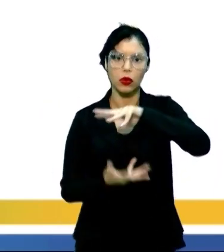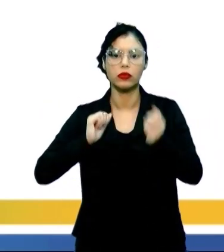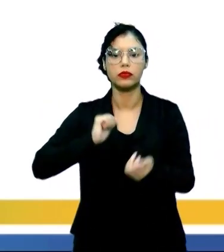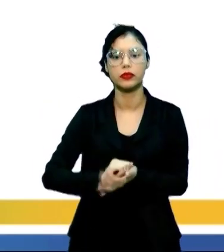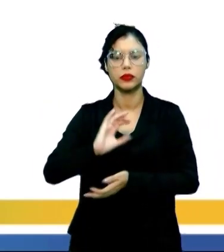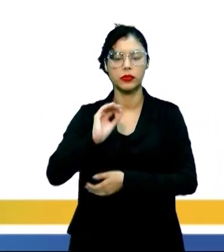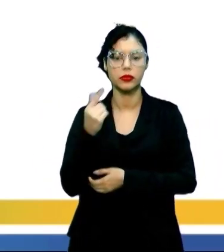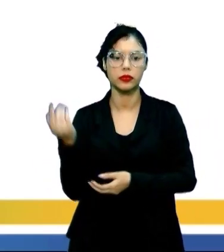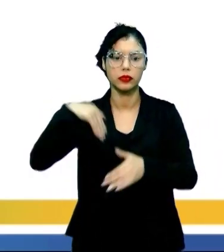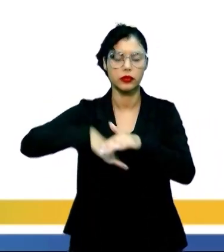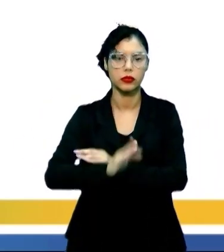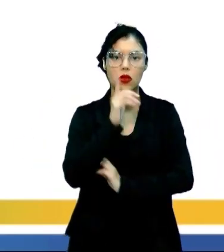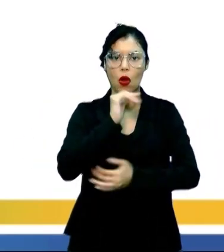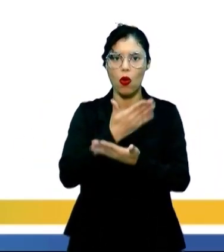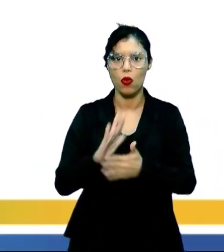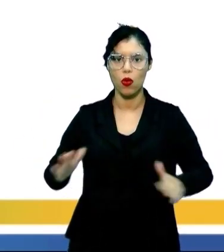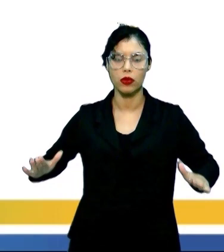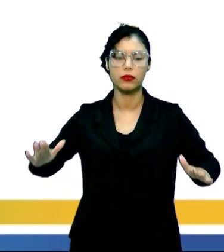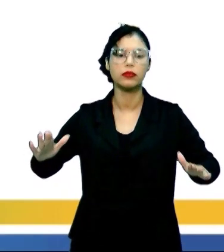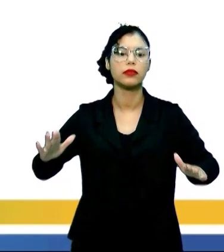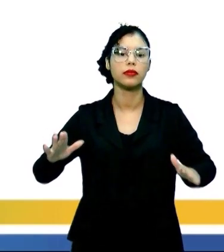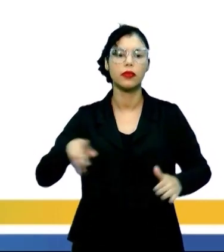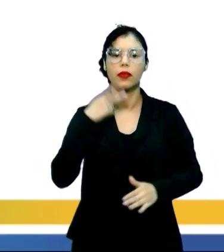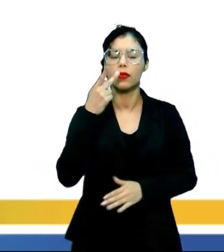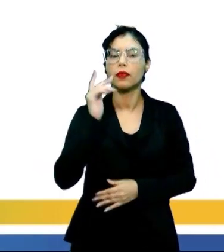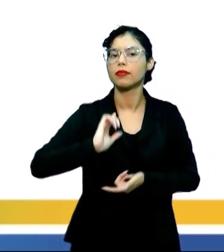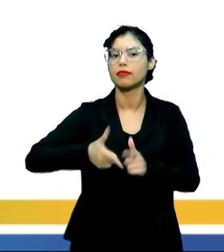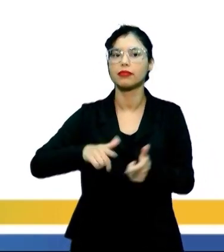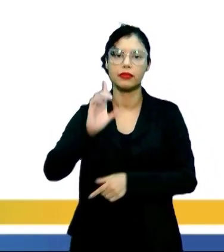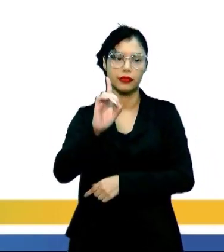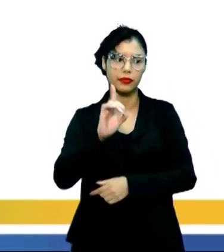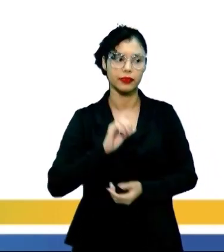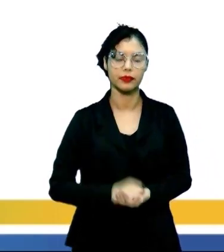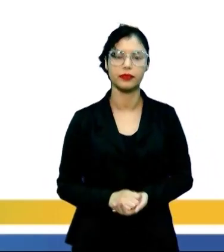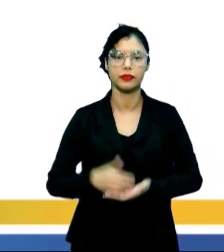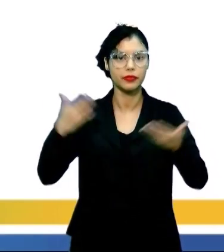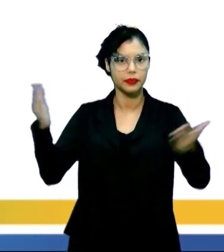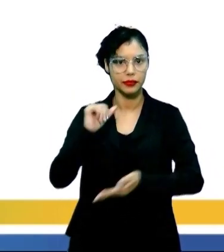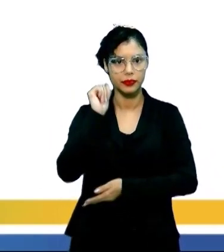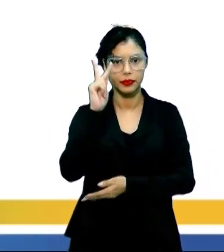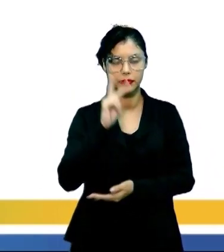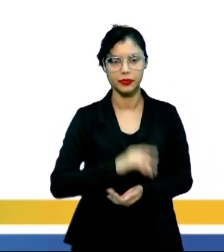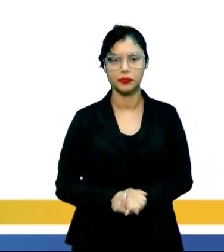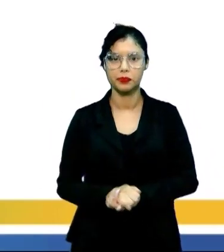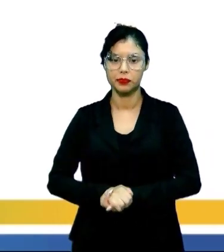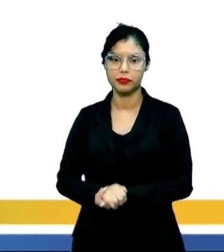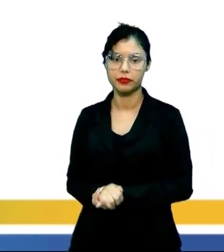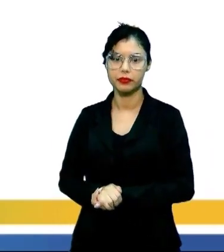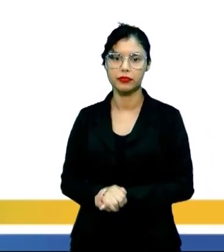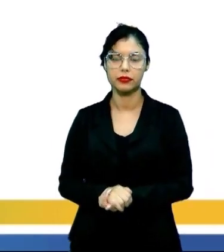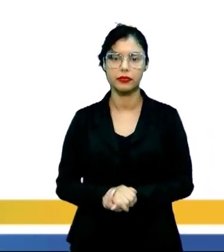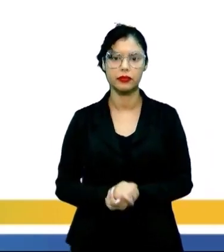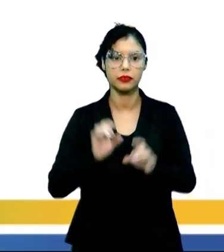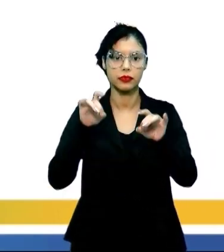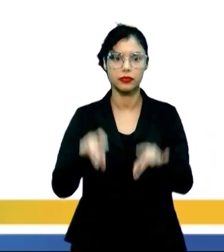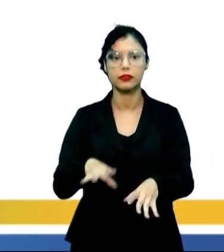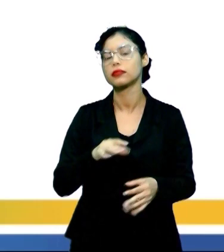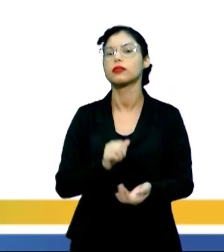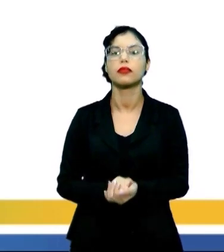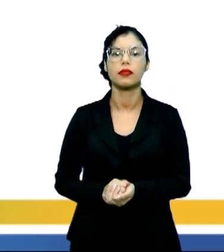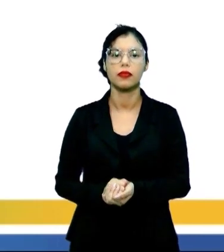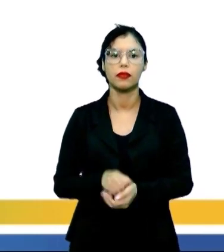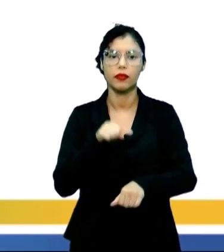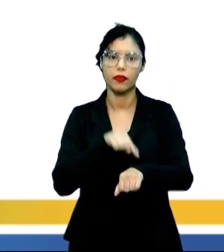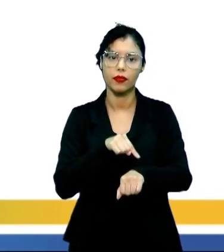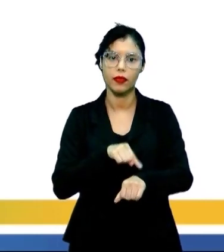carbono armazenado nos oceanos? Acertou quem anotou a letra D. Ok? Beleza. A última. Será